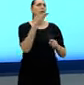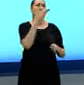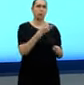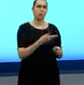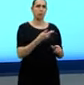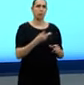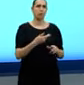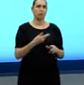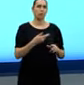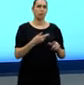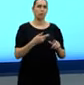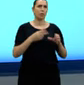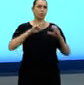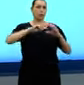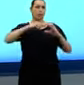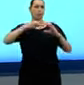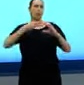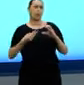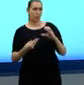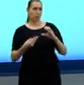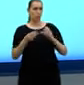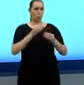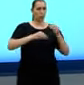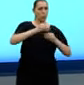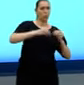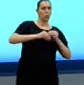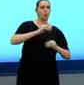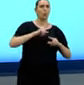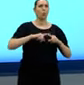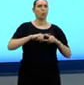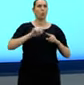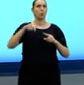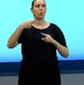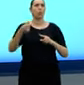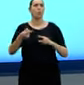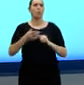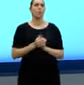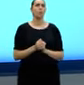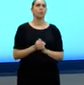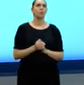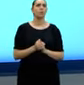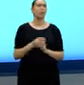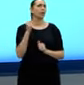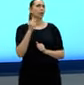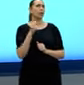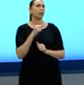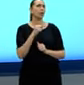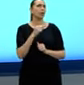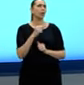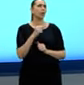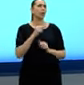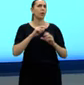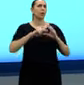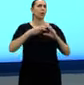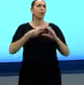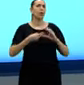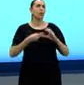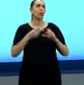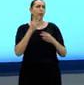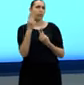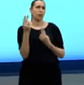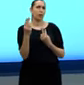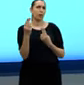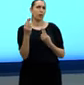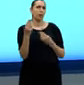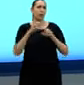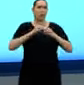ó, os cromossomos já estão misturadinhos por causa do crossing over. Aqui, as cromátides irmãs